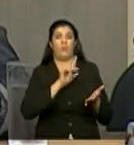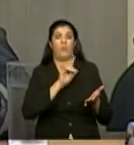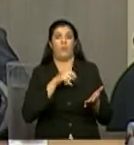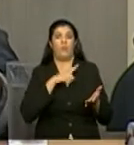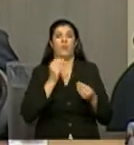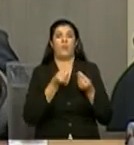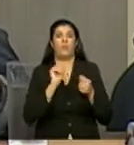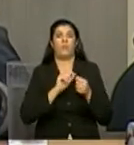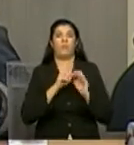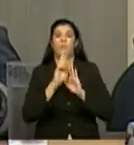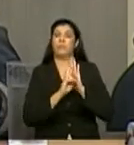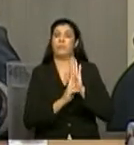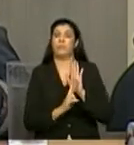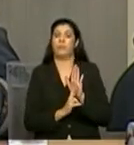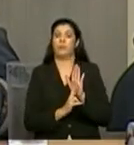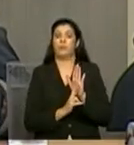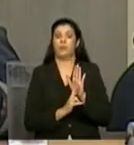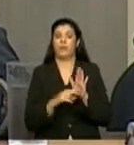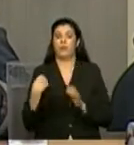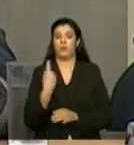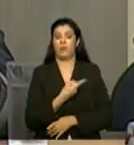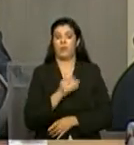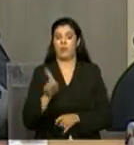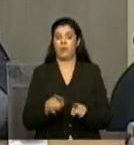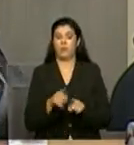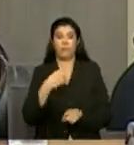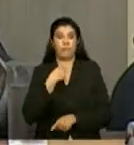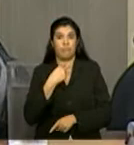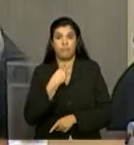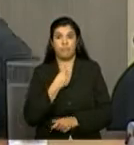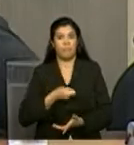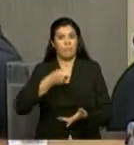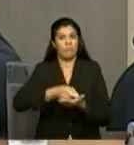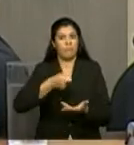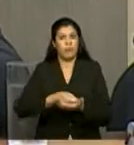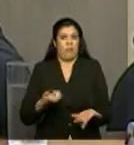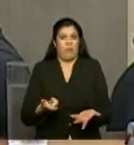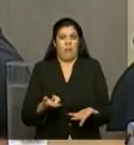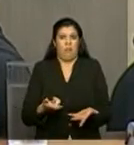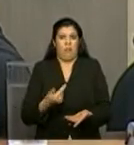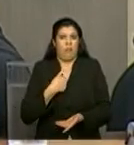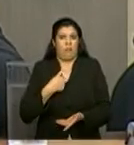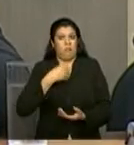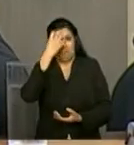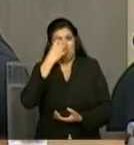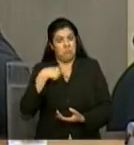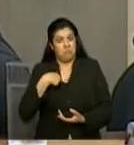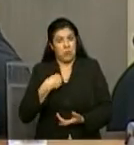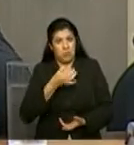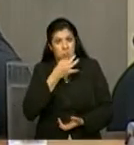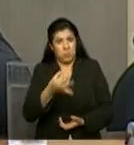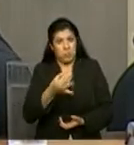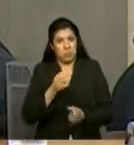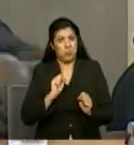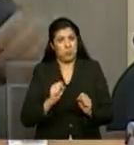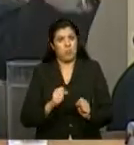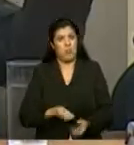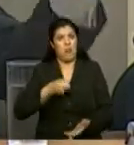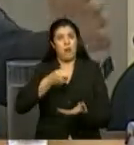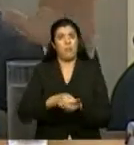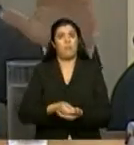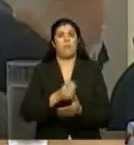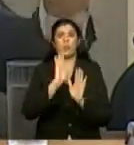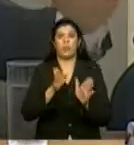relatório é que nós não podemos afirmar eu digo sinceramente se pudesse nos afirmar ele